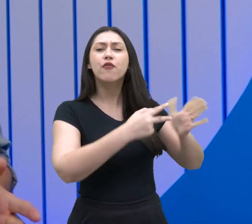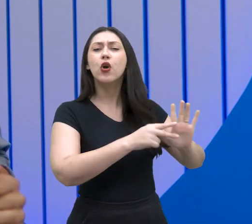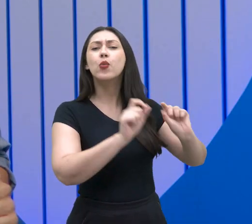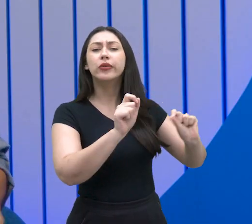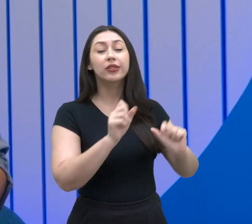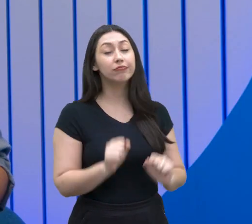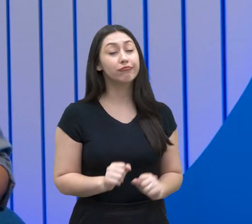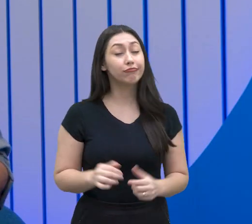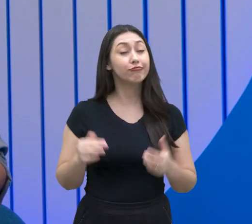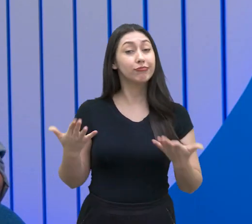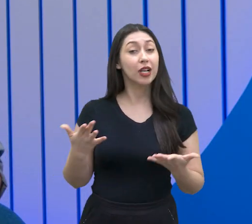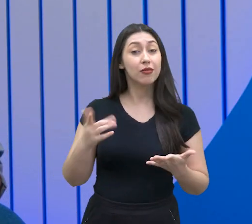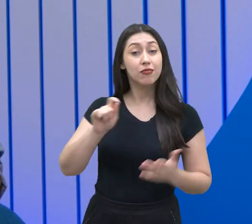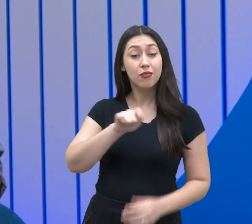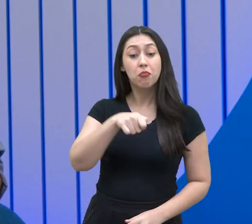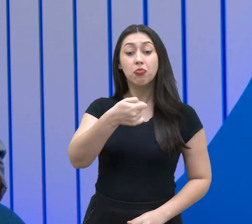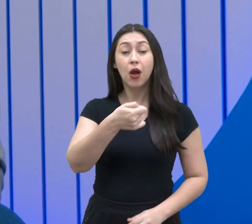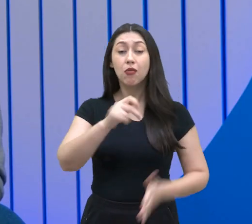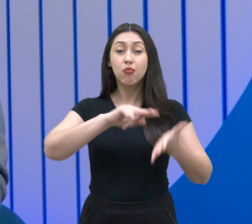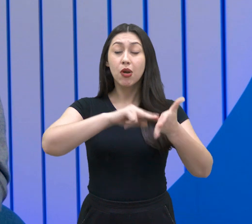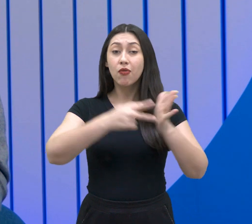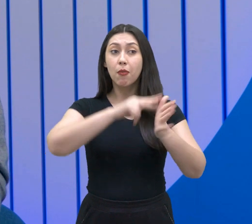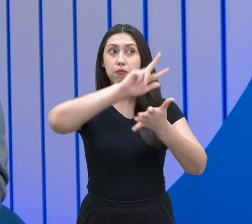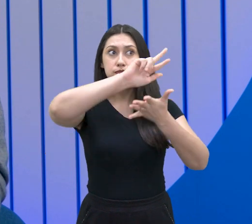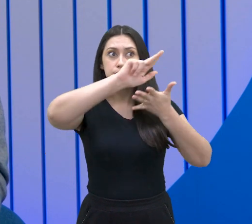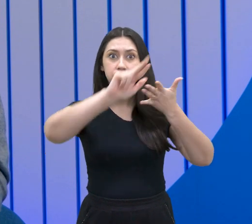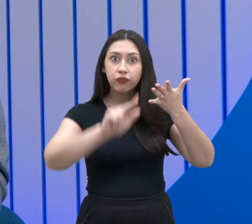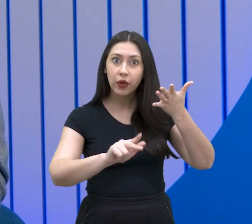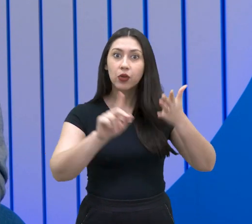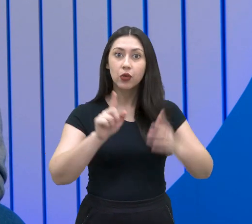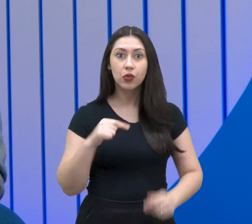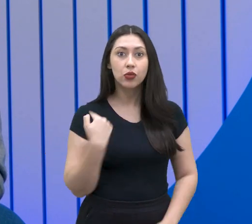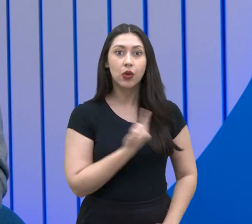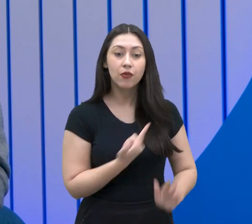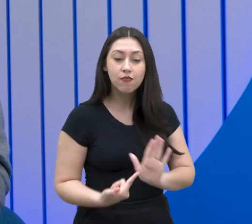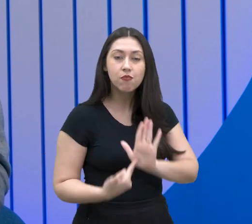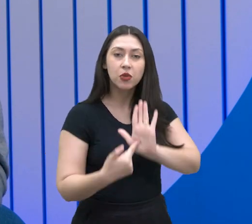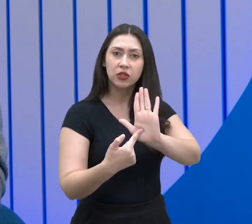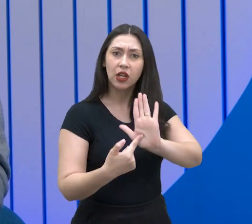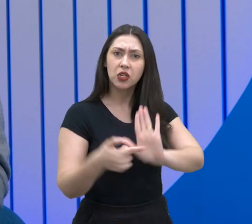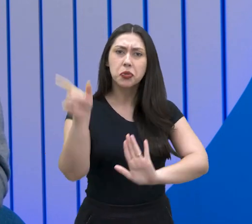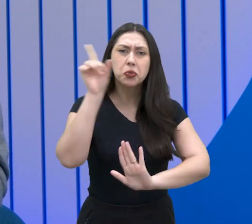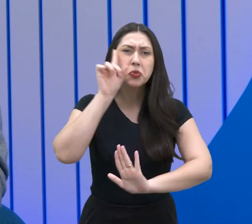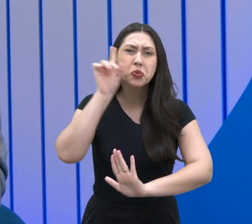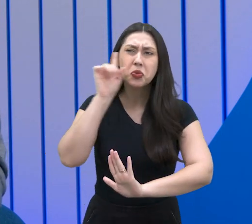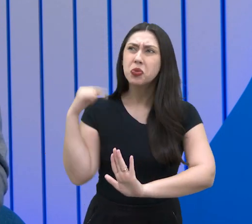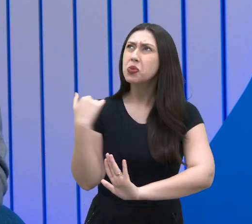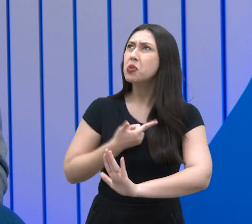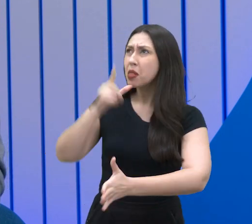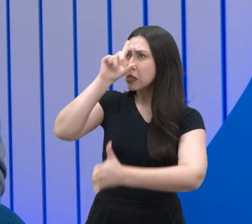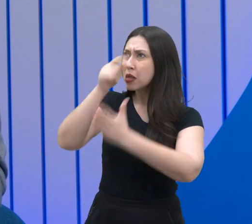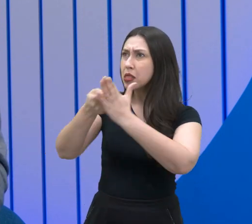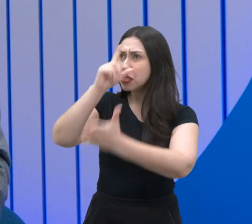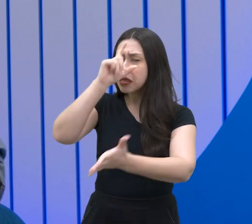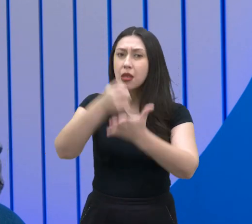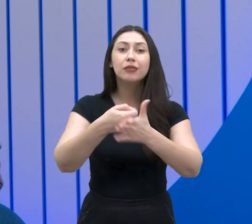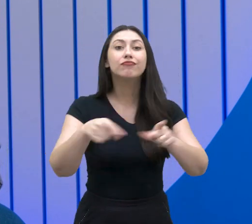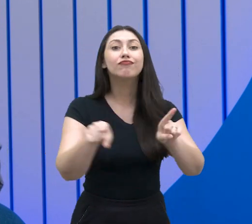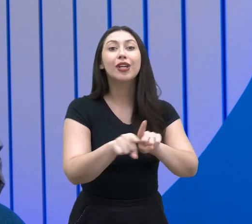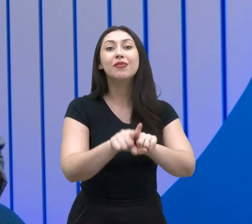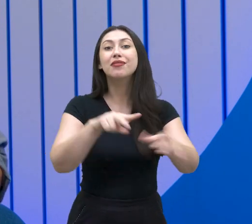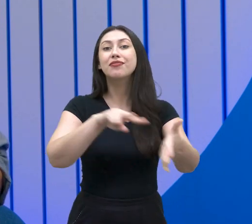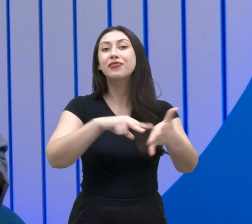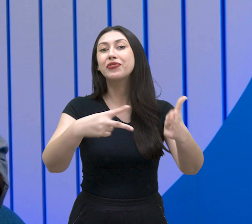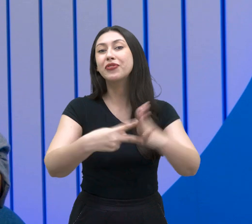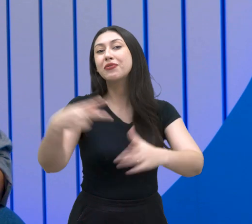uma palavra com vários significados. Vamos mostrar como as nossas decisões no dia a dia também são